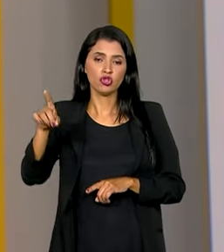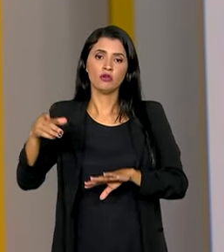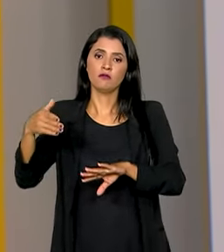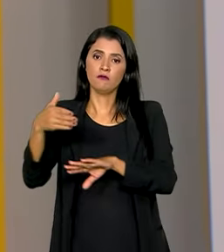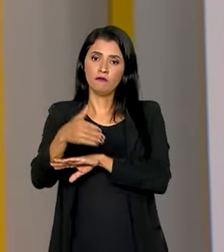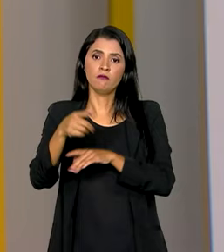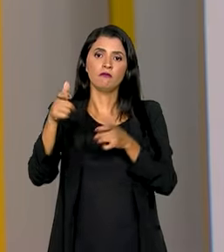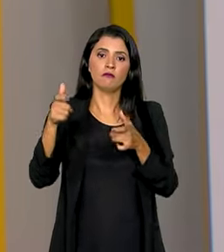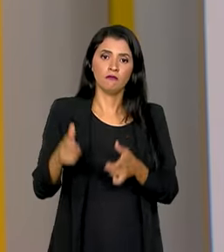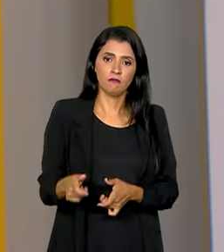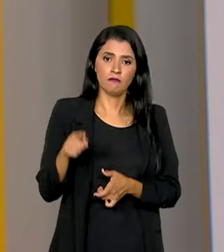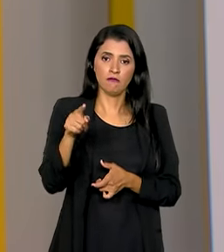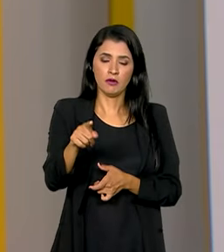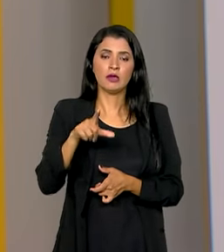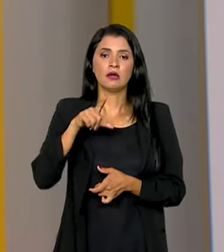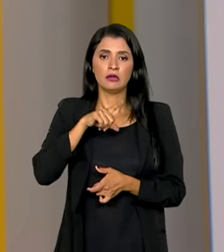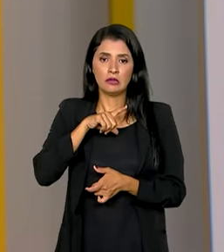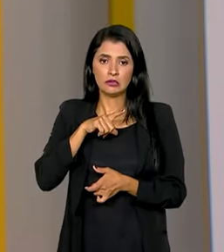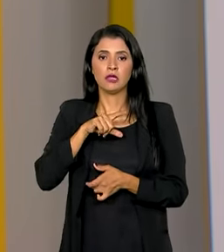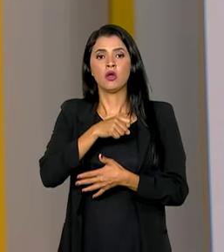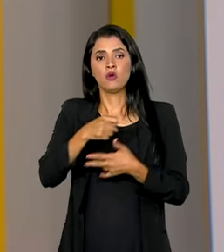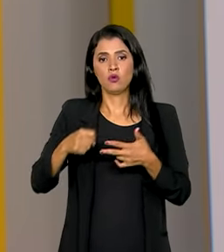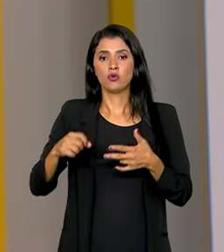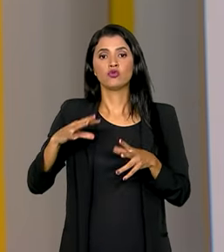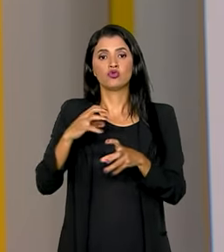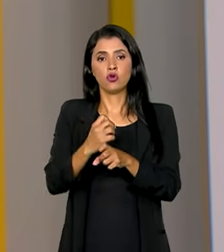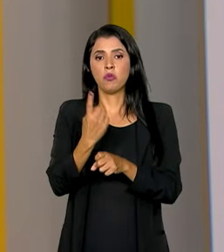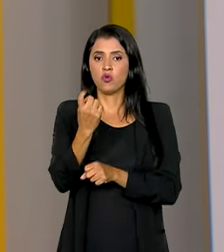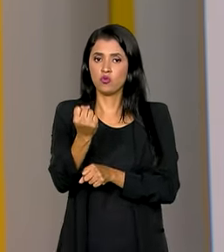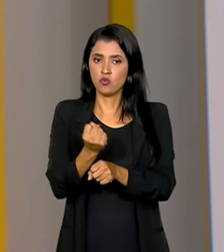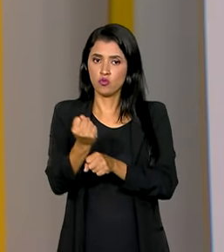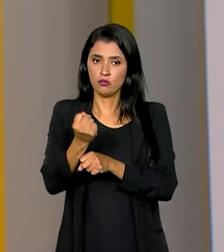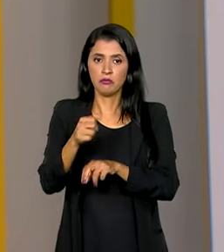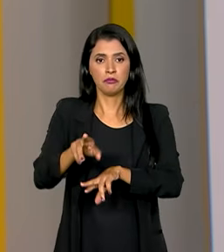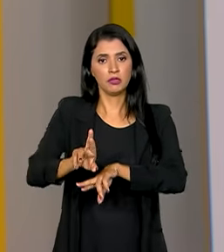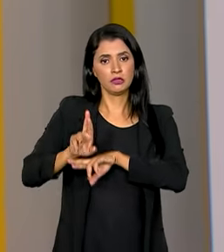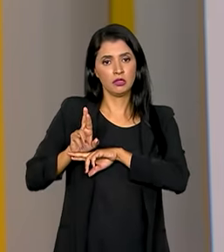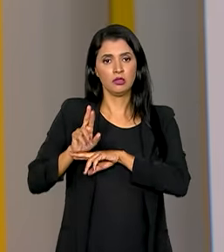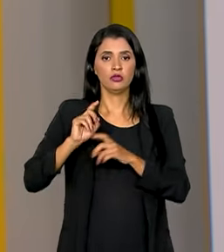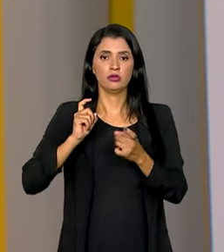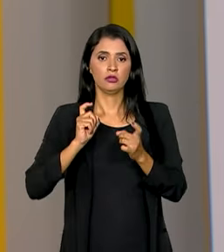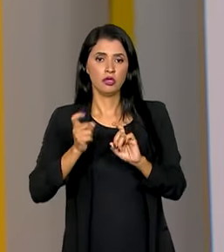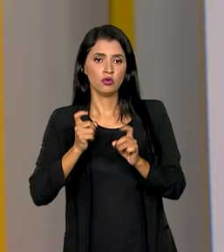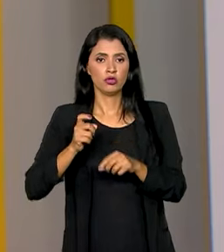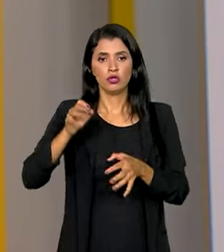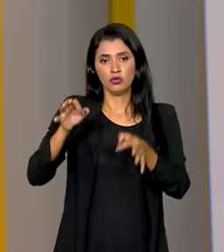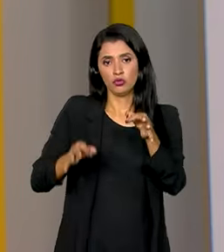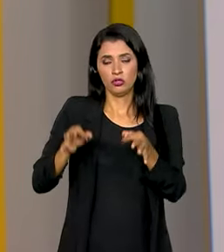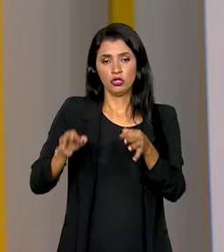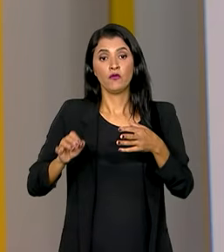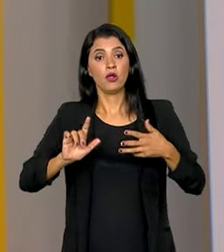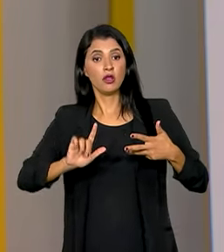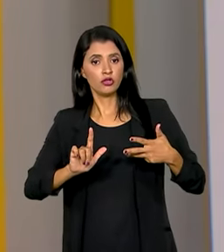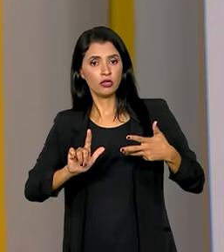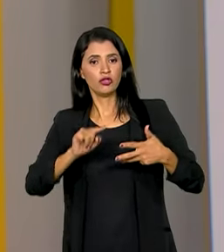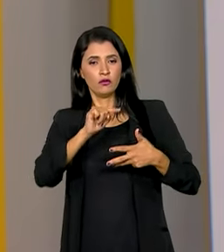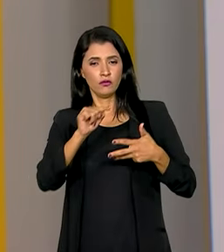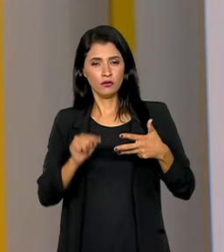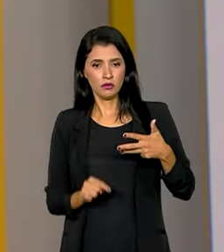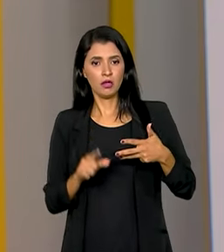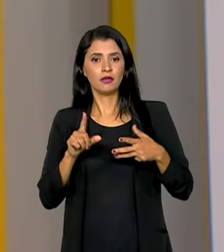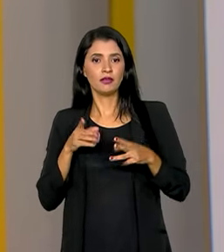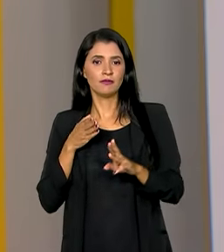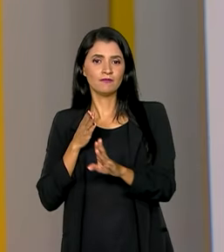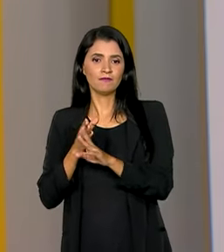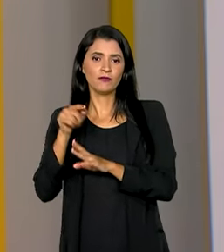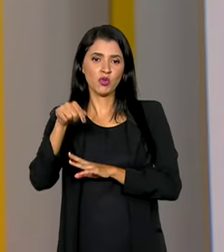às sedes dos três poderes completa um ano. Representantes do Executivo, Judiciário e Legislativo se reuniram